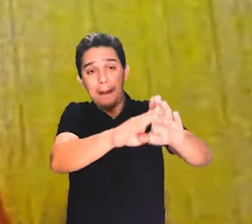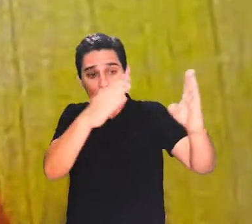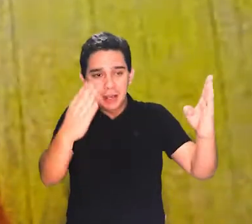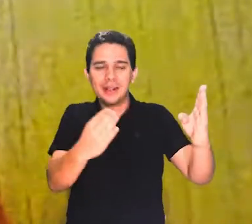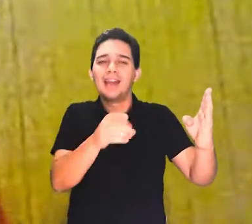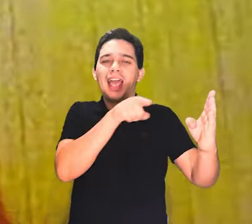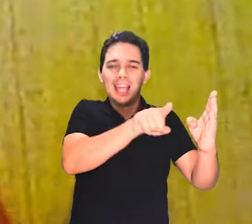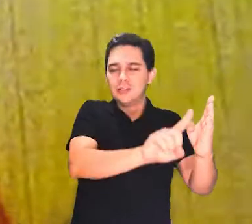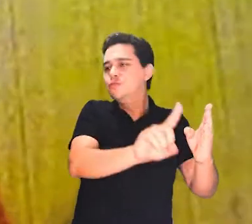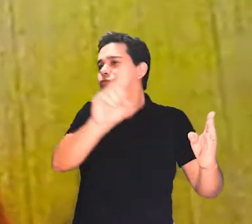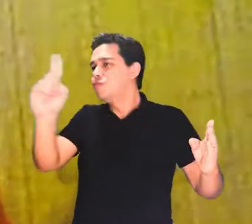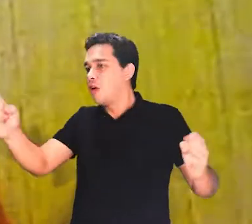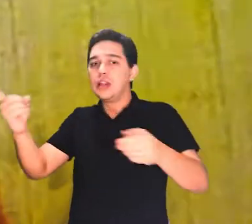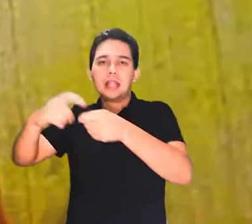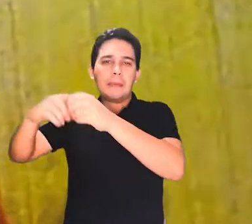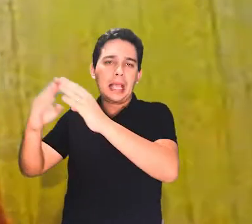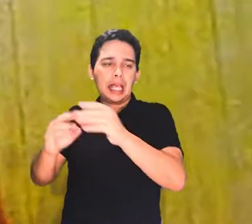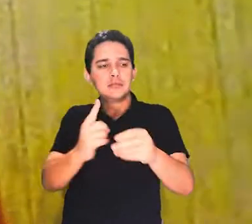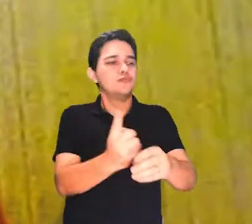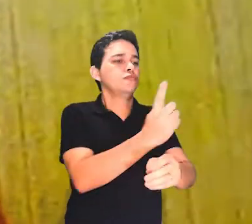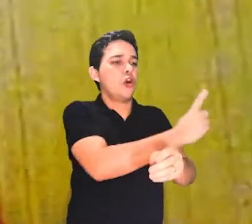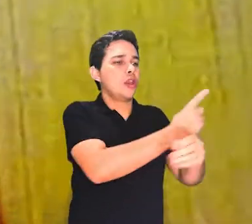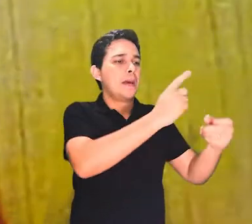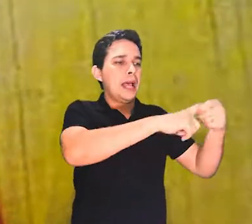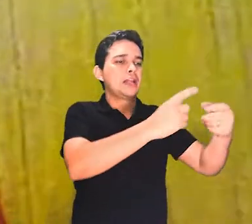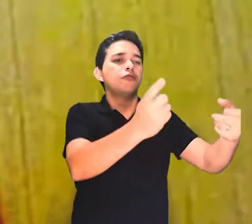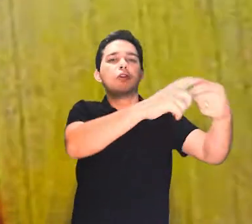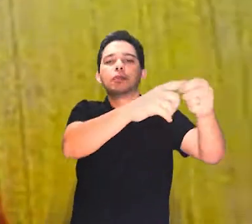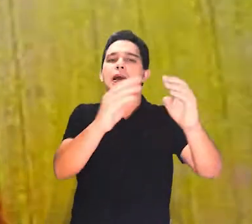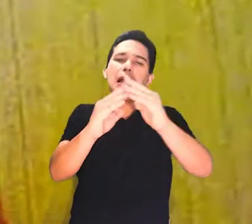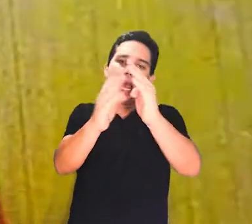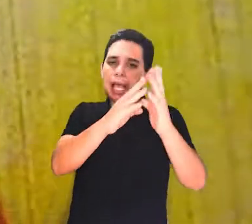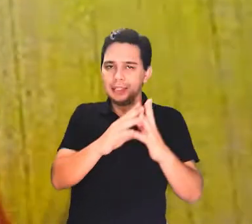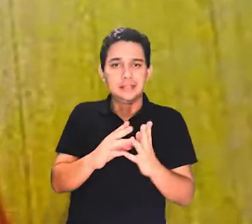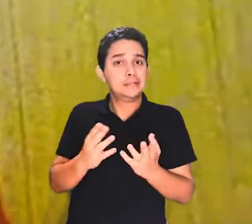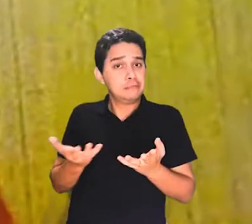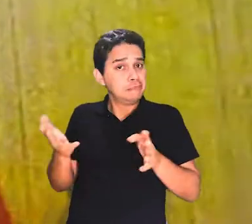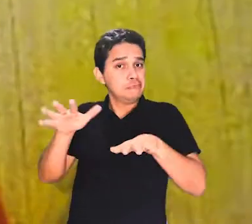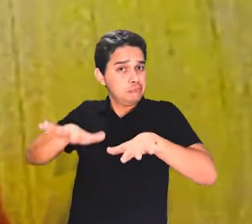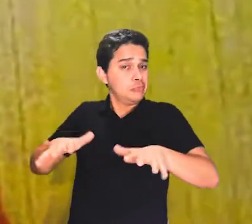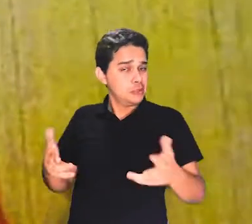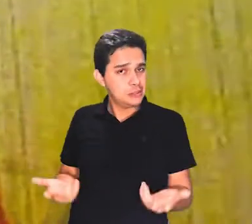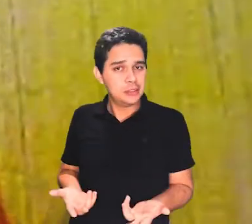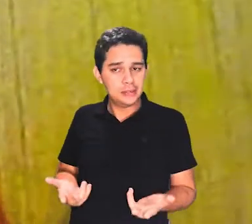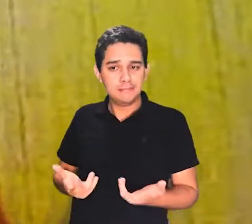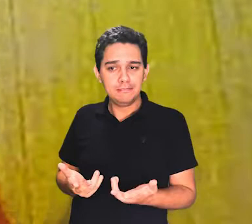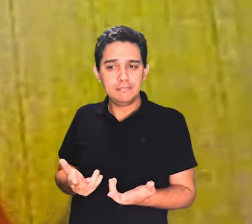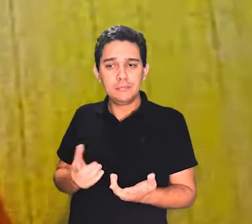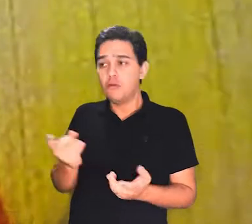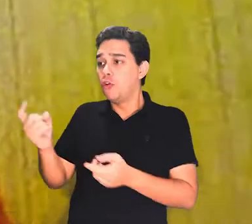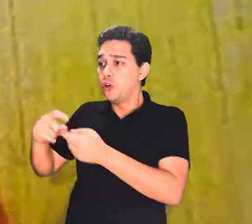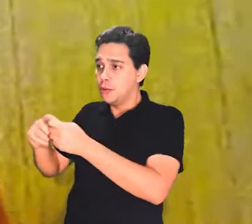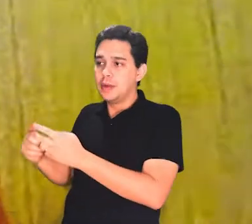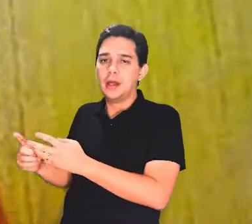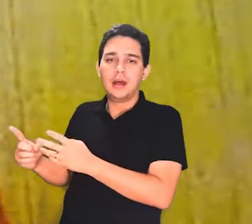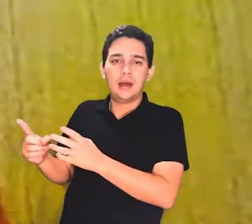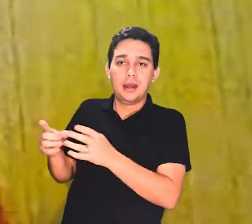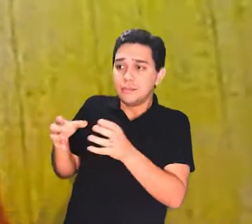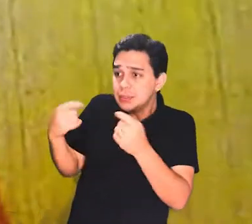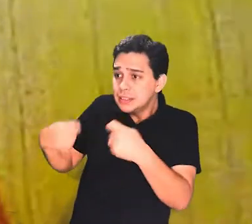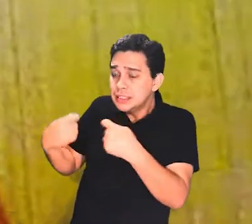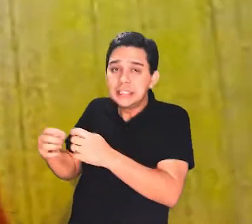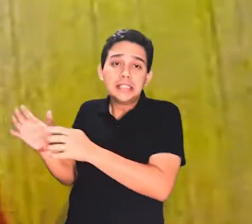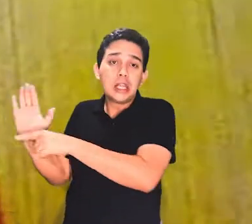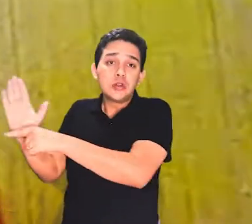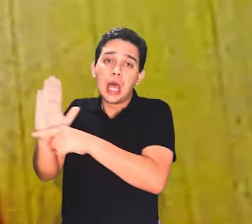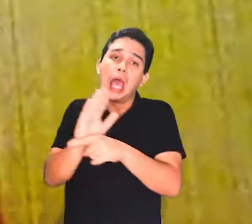precisa se estruturar para que possa acolher essas pessoas que realmente têm demandas, né, de cuidados, tanto na área da assistência